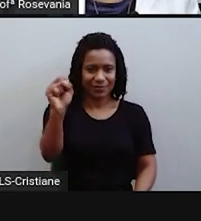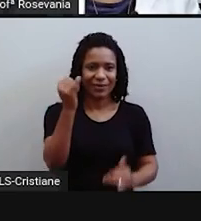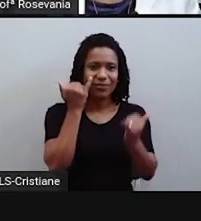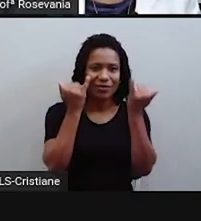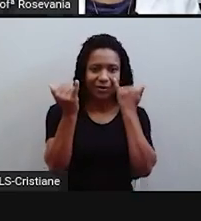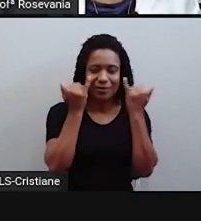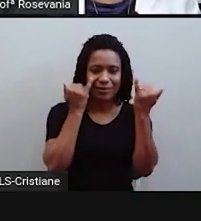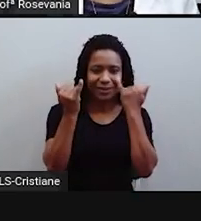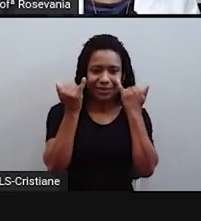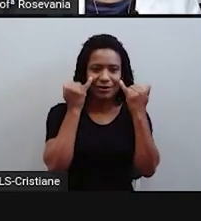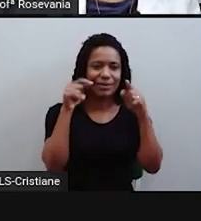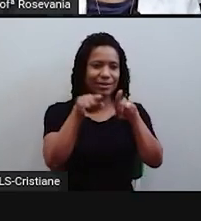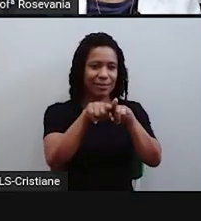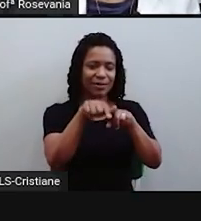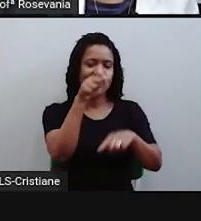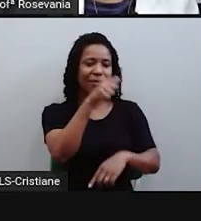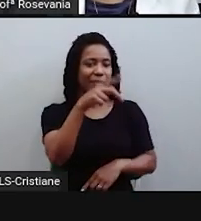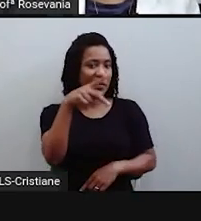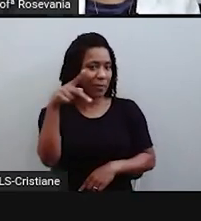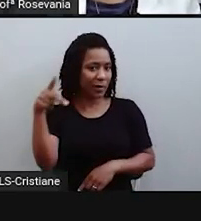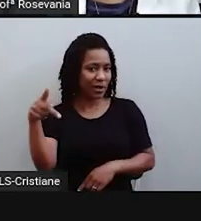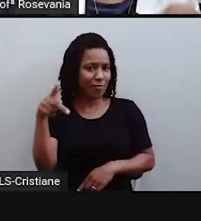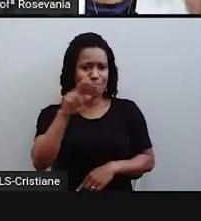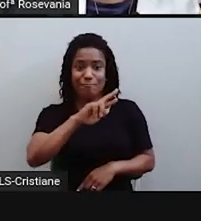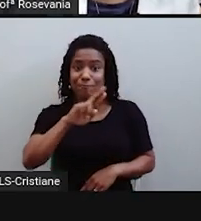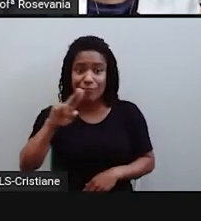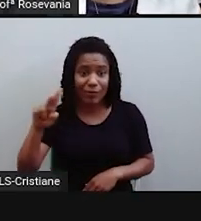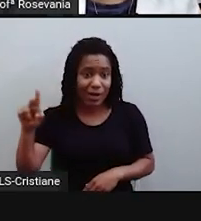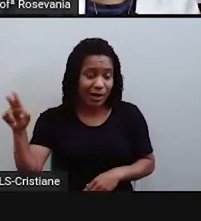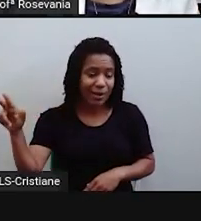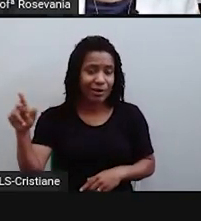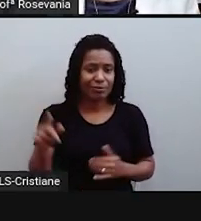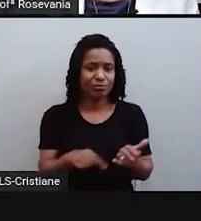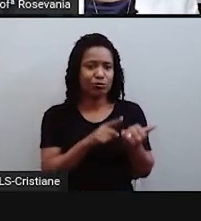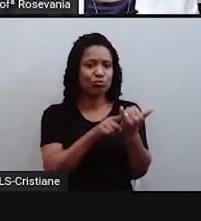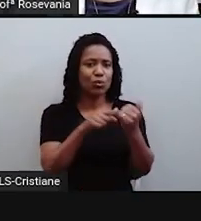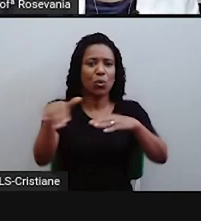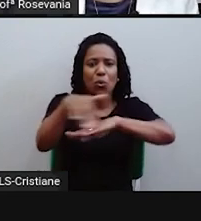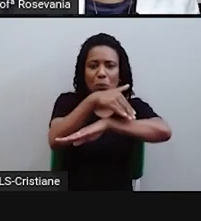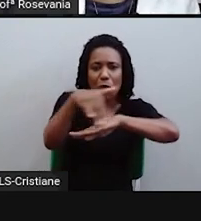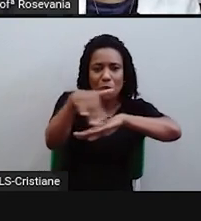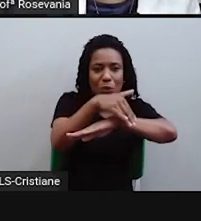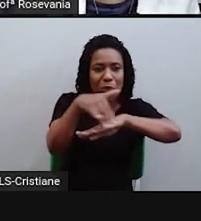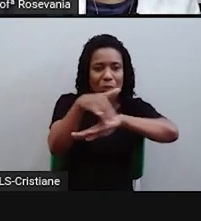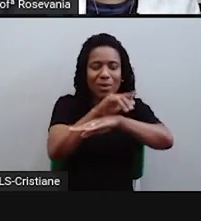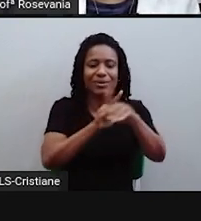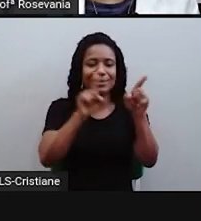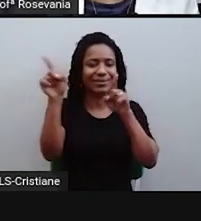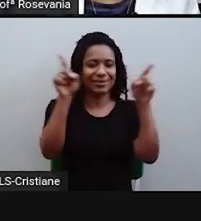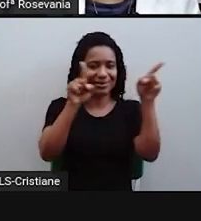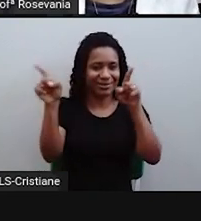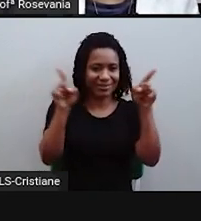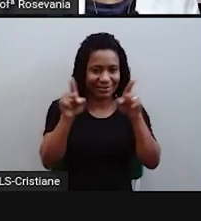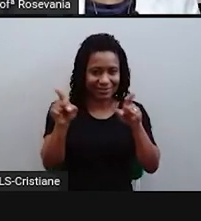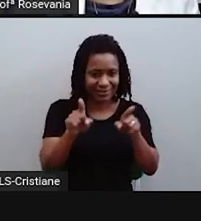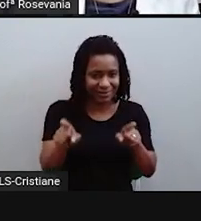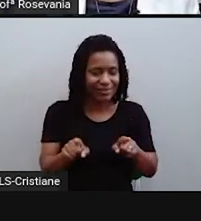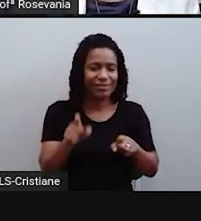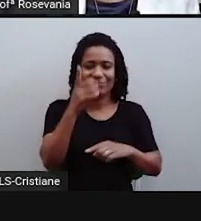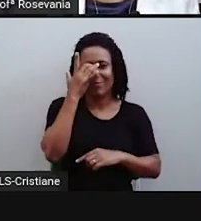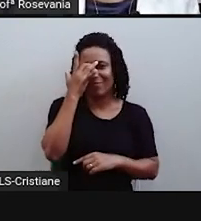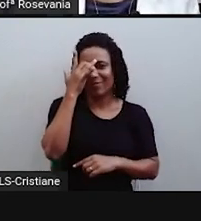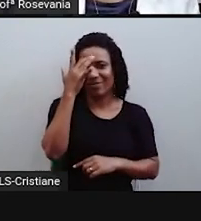também os aplicativos de mapa também já traz lá. Então, você pede o nome da rua, rapidinho ele já dá. Quem usa esses carros por